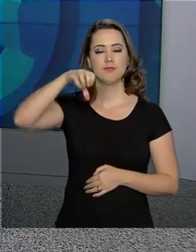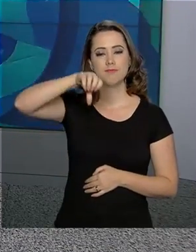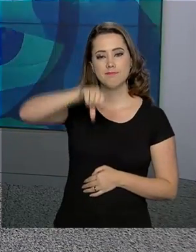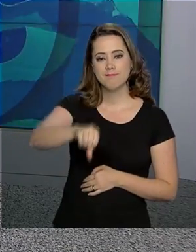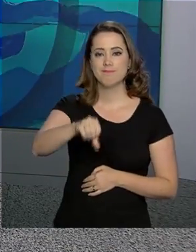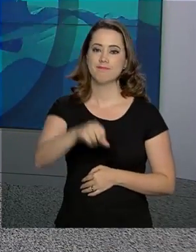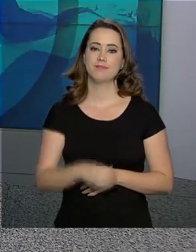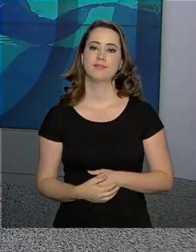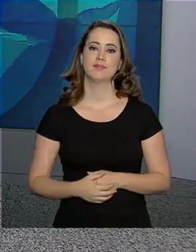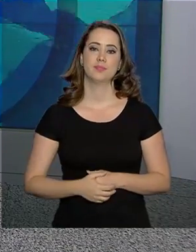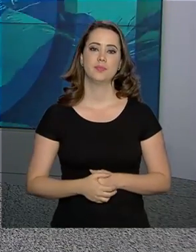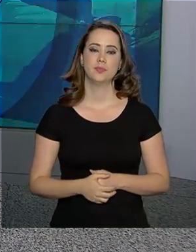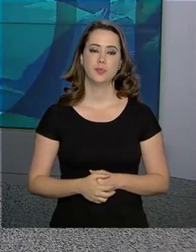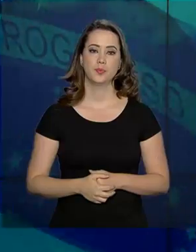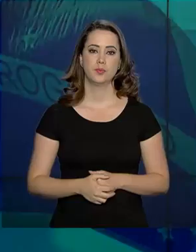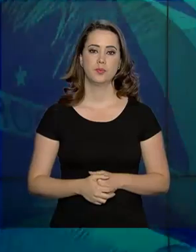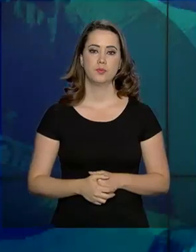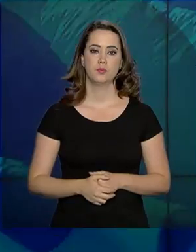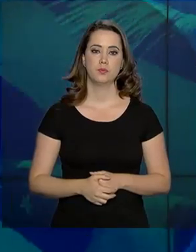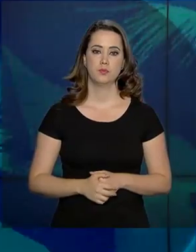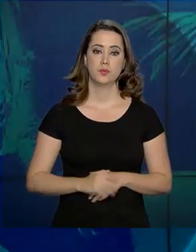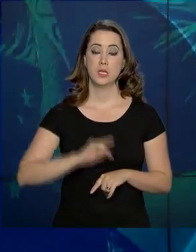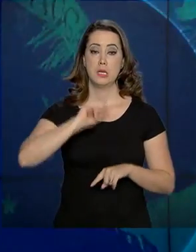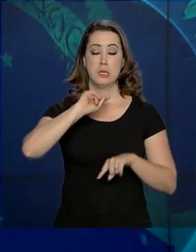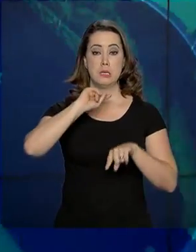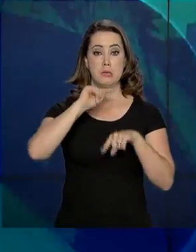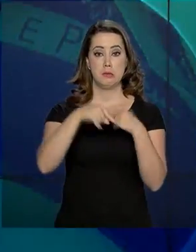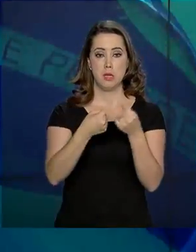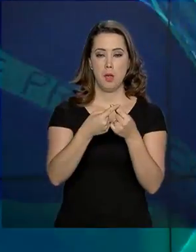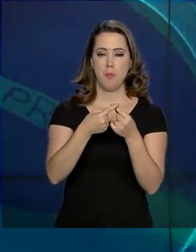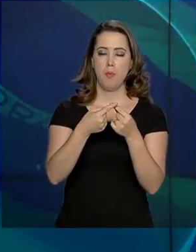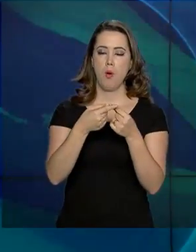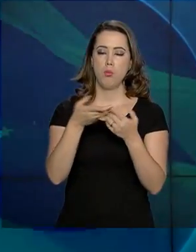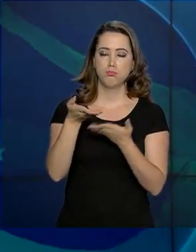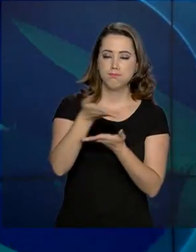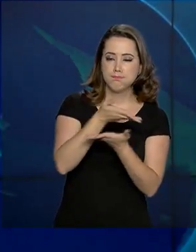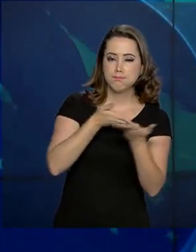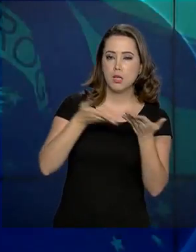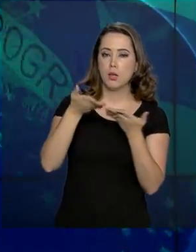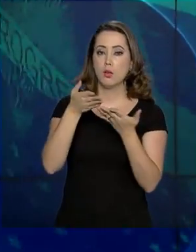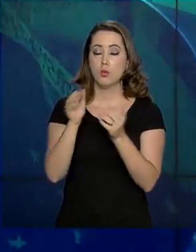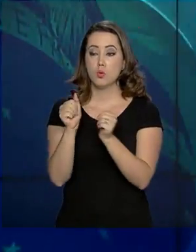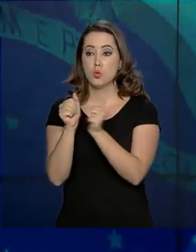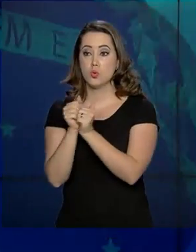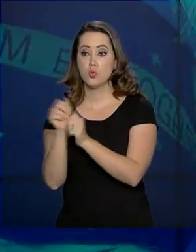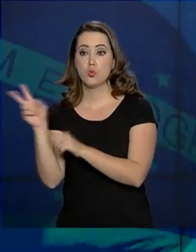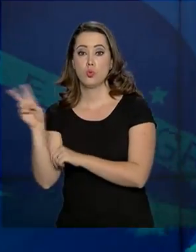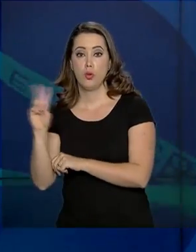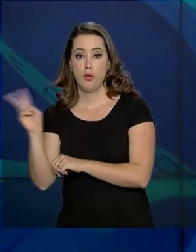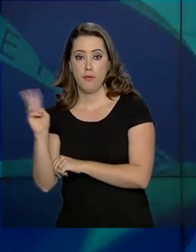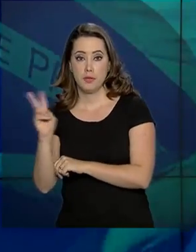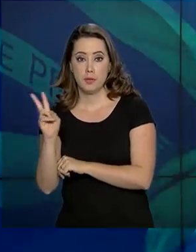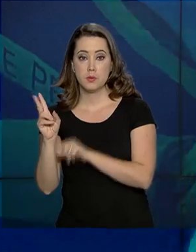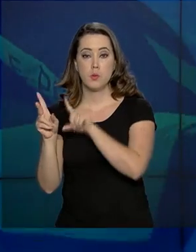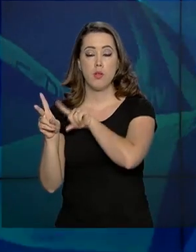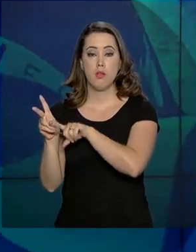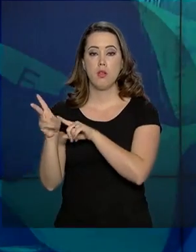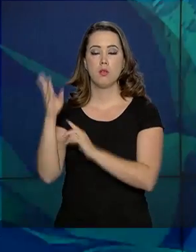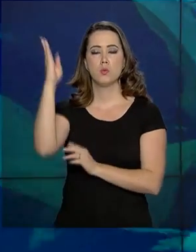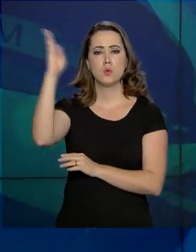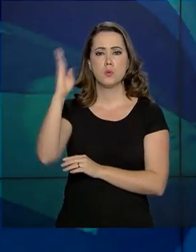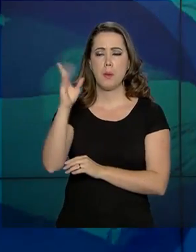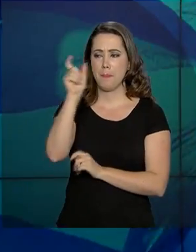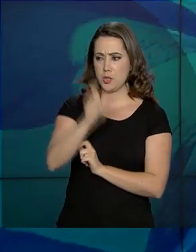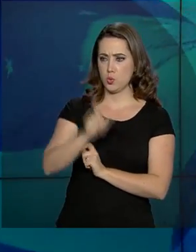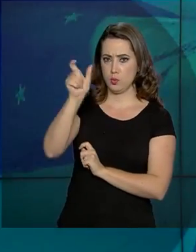de fevereiro de 2019. Após negociações do Itamaraty com o regime de Nicolás Maduro, os